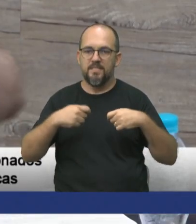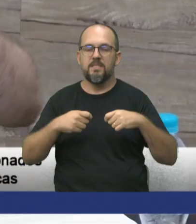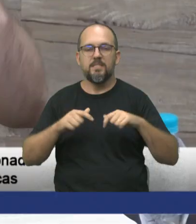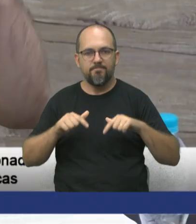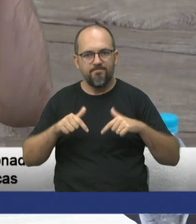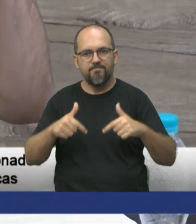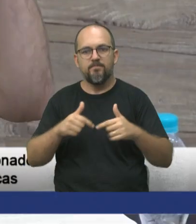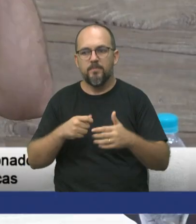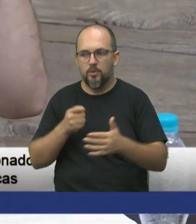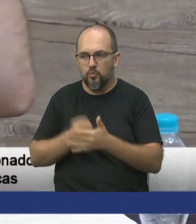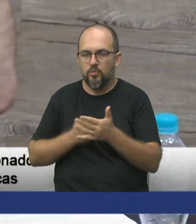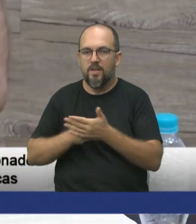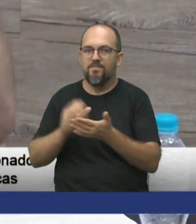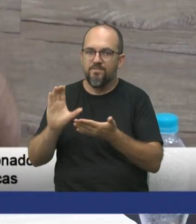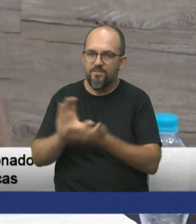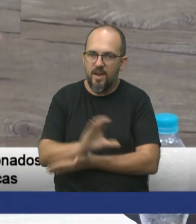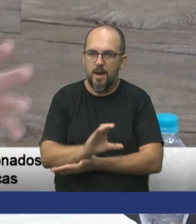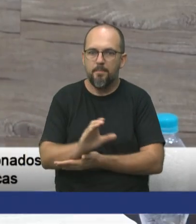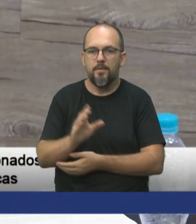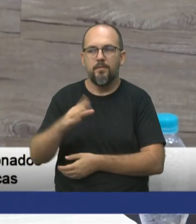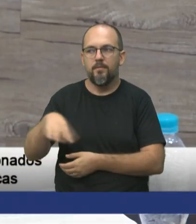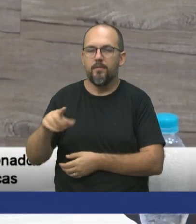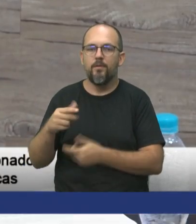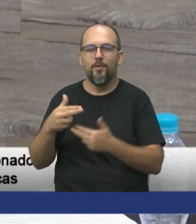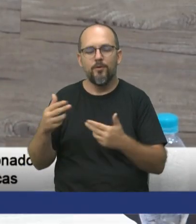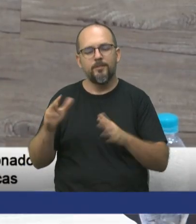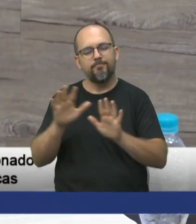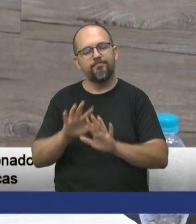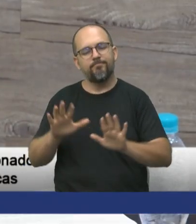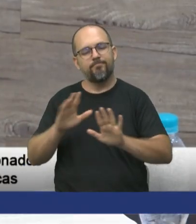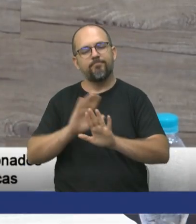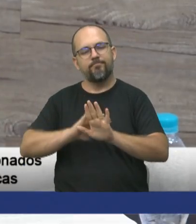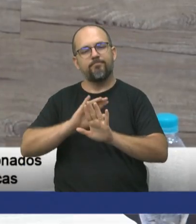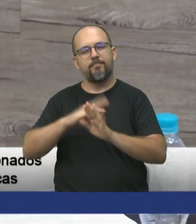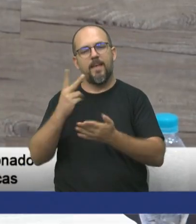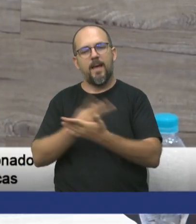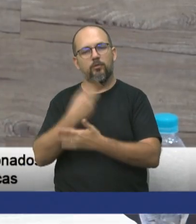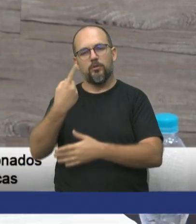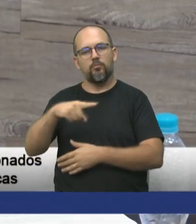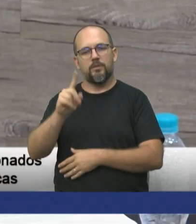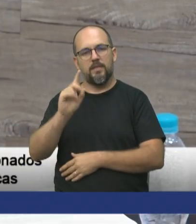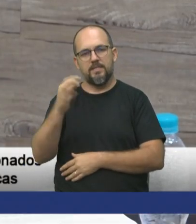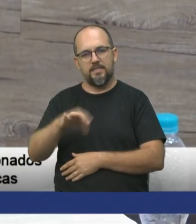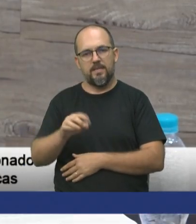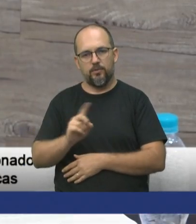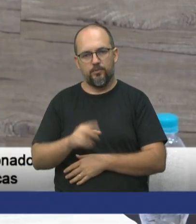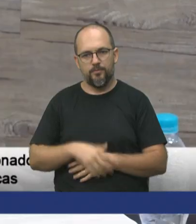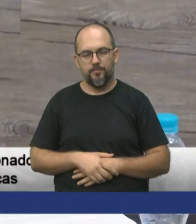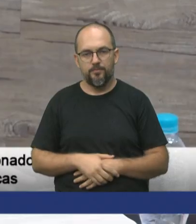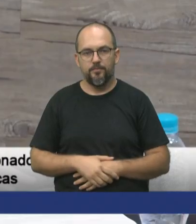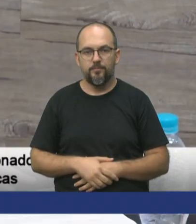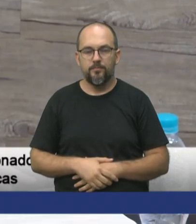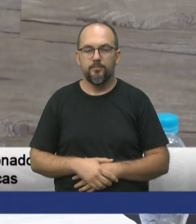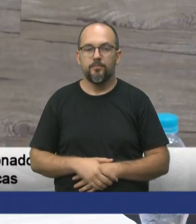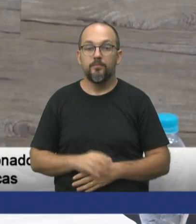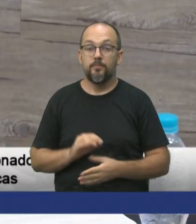para as entidades, algo de errado não está certo. Então, eu só coloco isso porque, como nós convidamos as